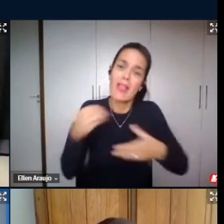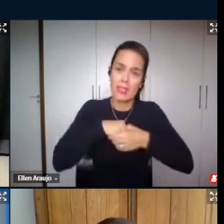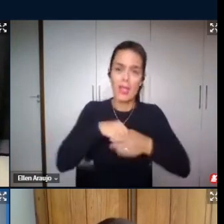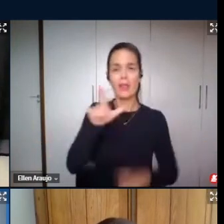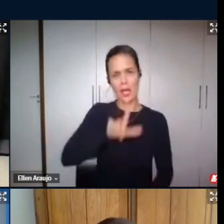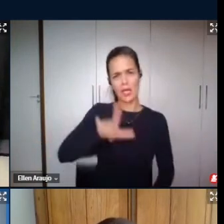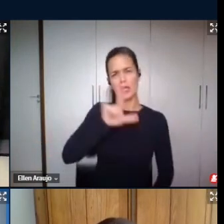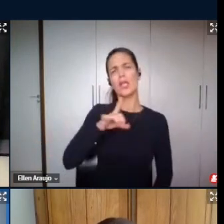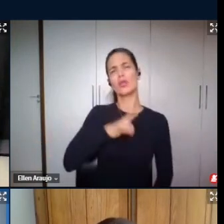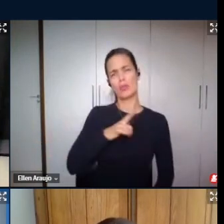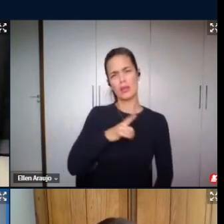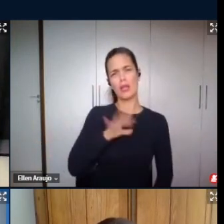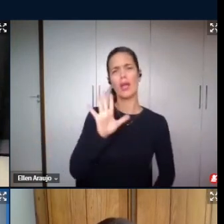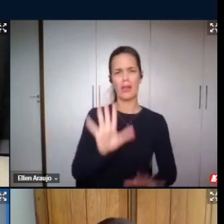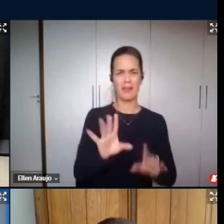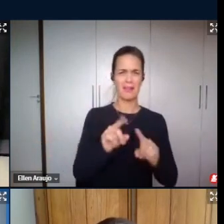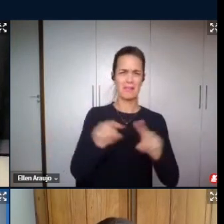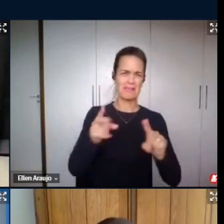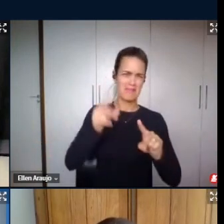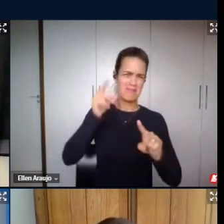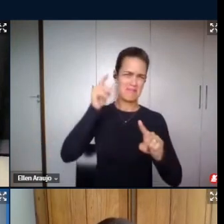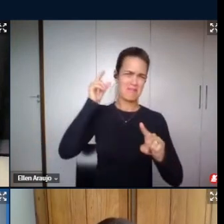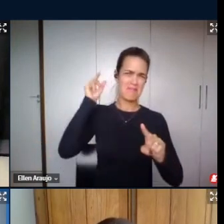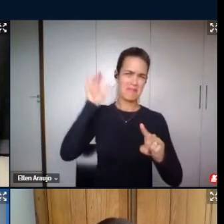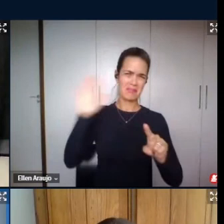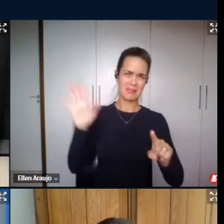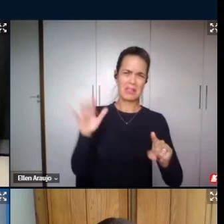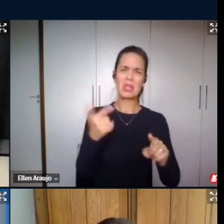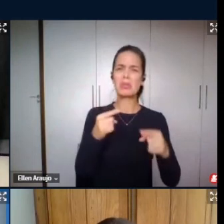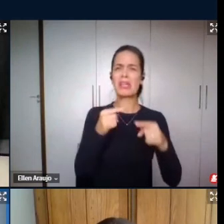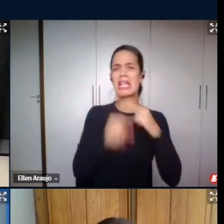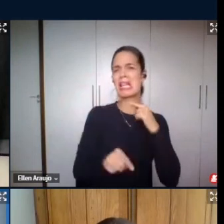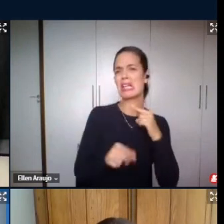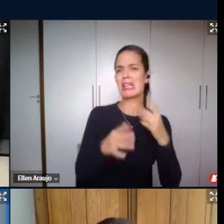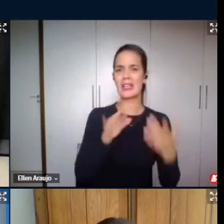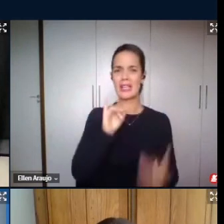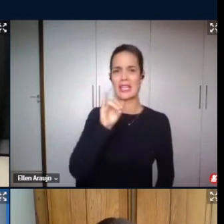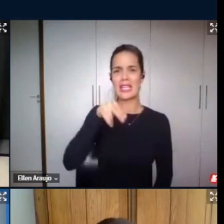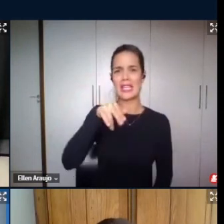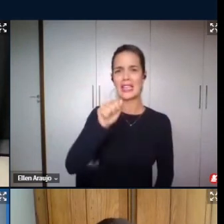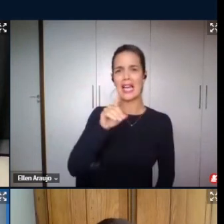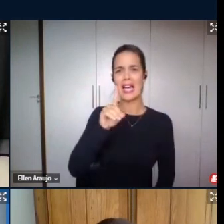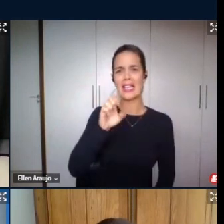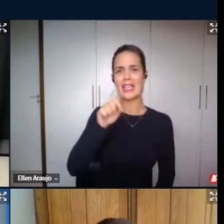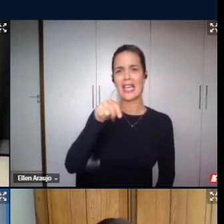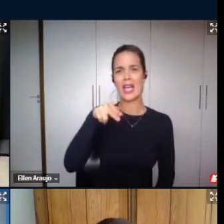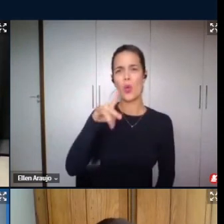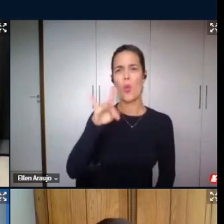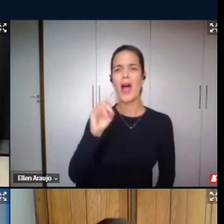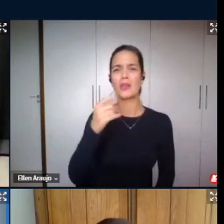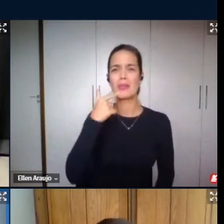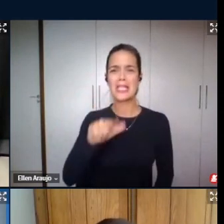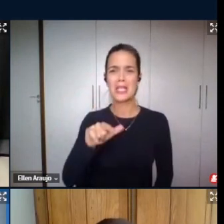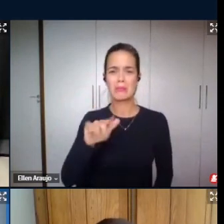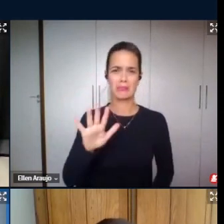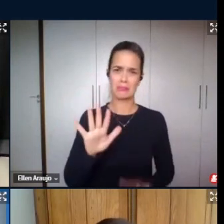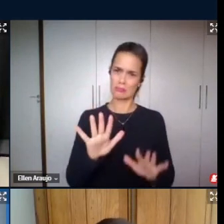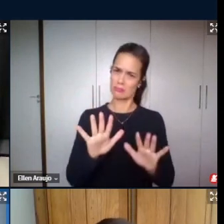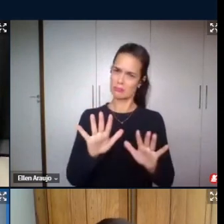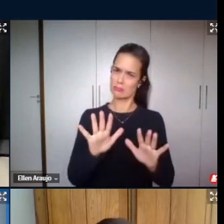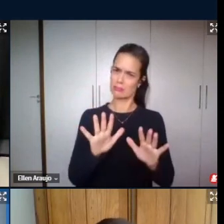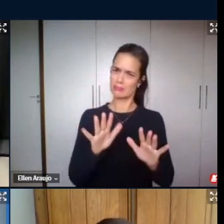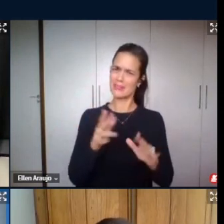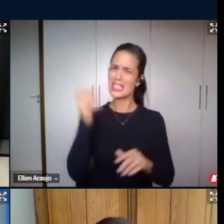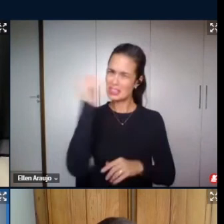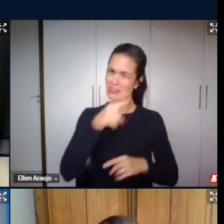muito tempo. Ah, isso não tem adequação linguística, ou isso é inadequação linguística. É tão difícil a gente discutir isso,